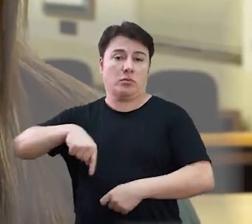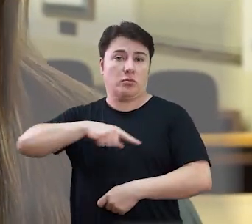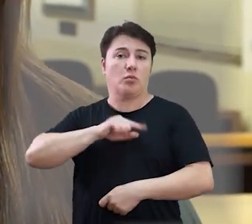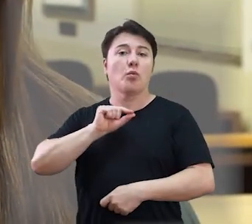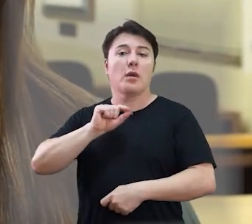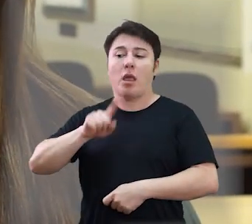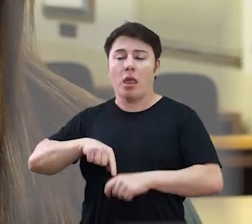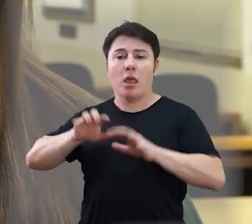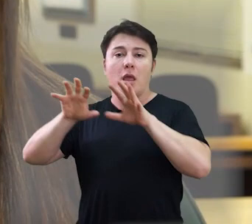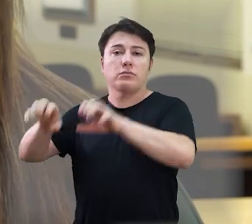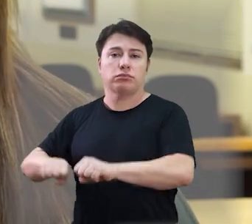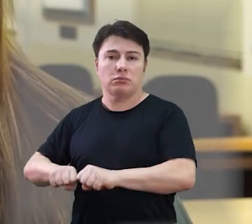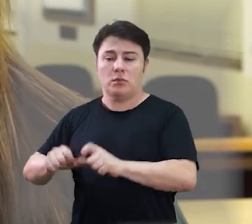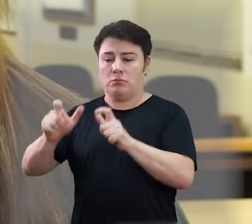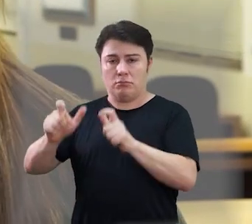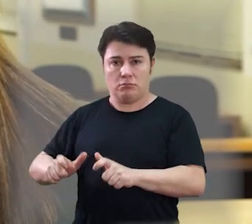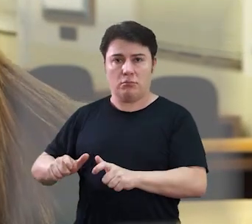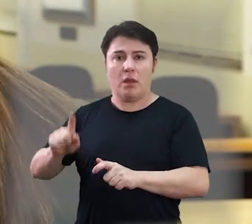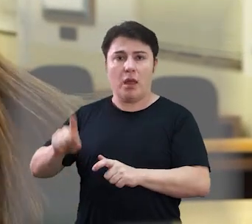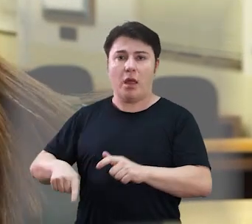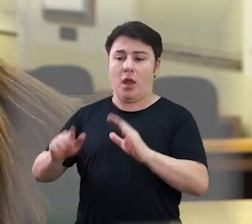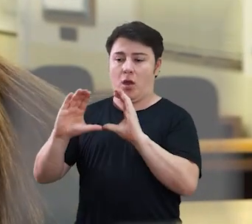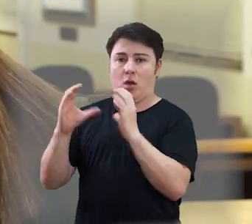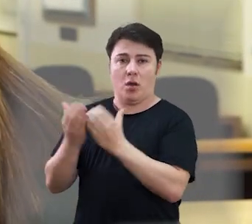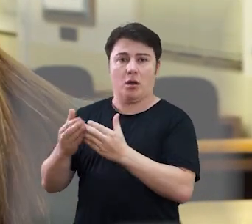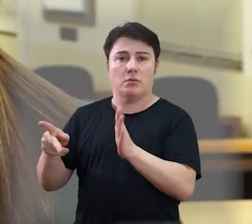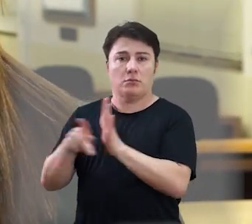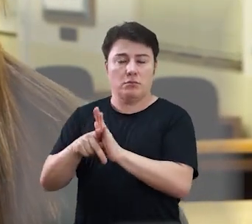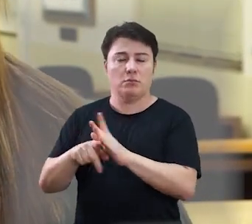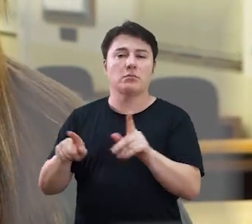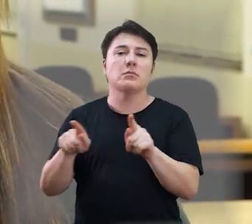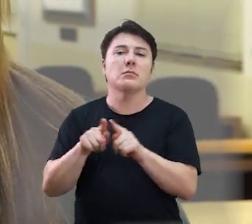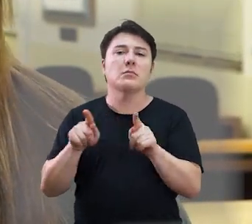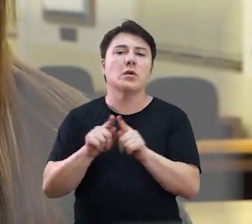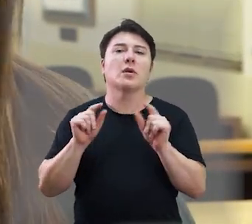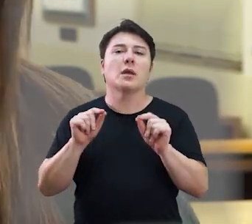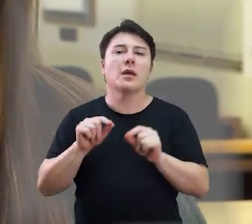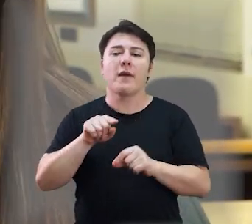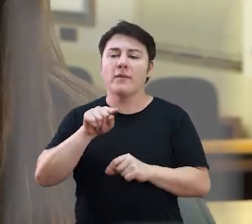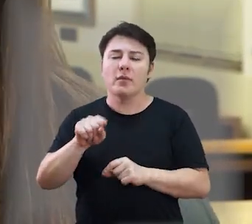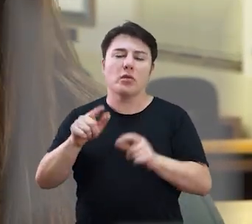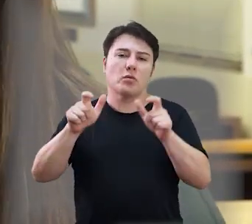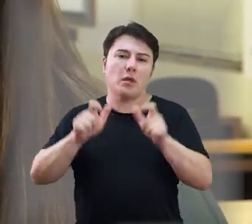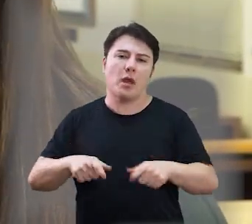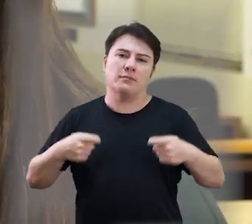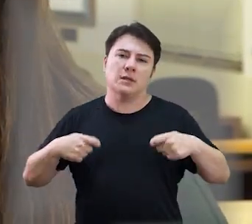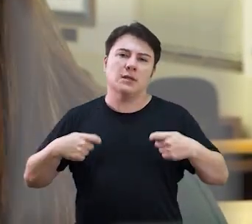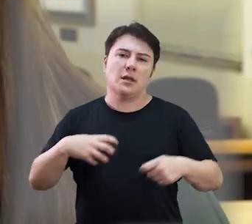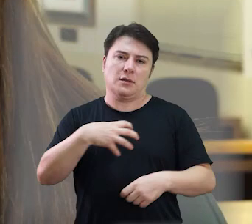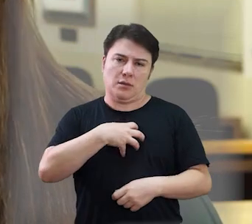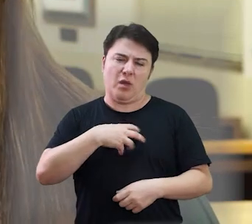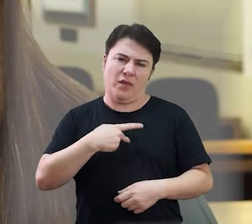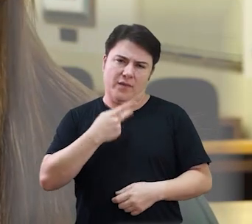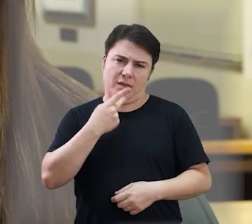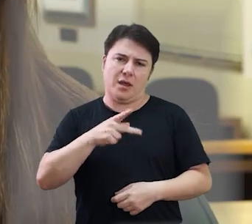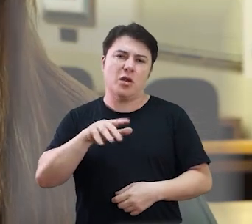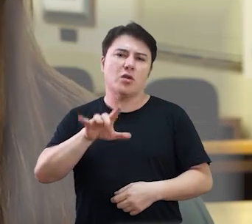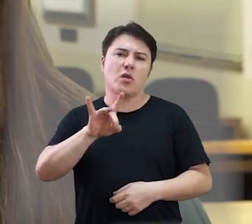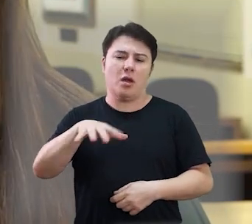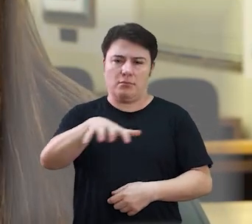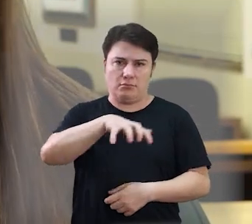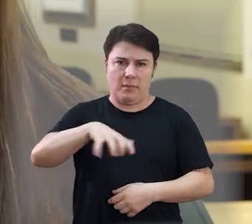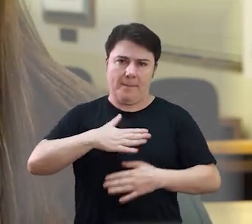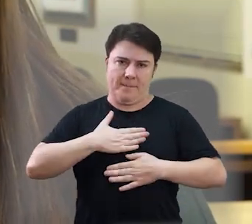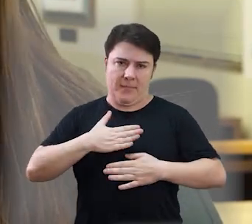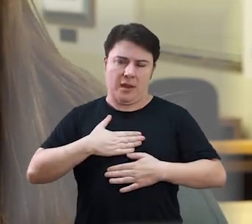dessa apropriação dos espaços que são coletivos e da qualificação desses espaços. Eu falei mais da questão física,